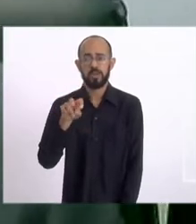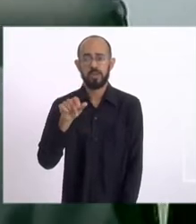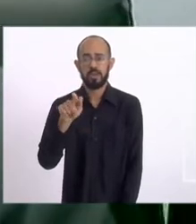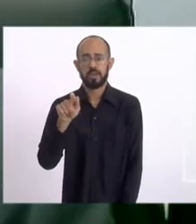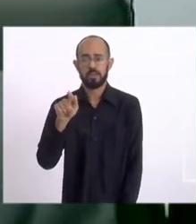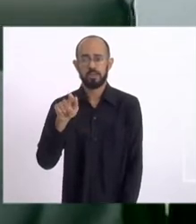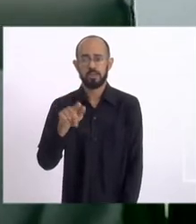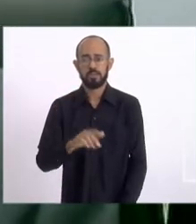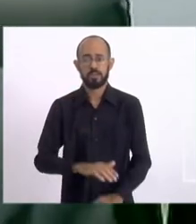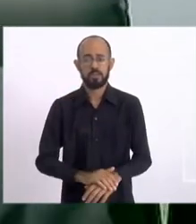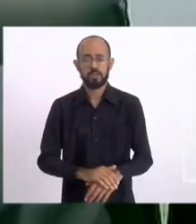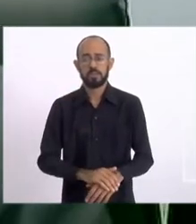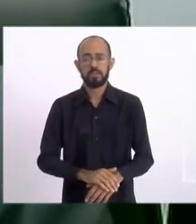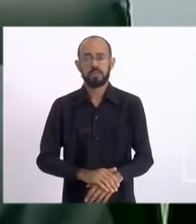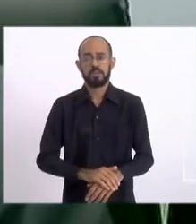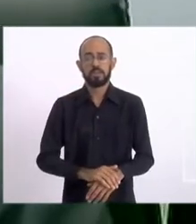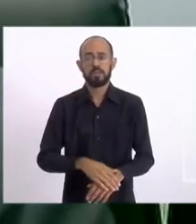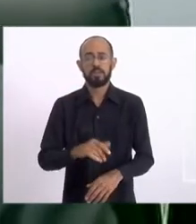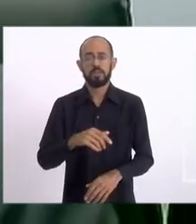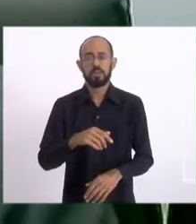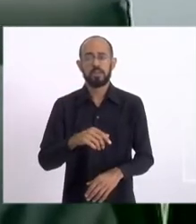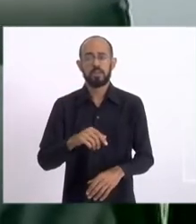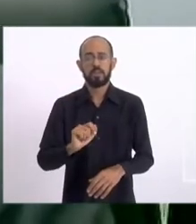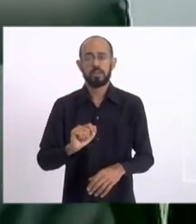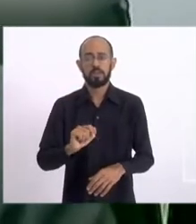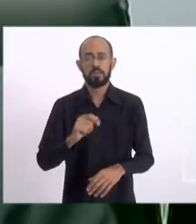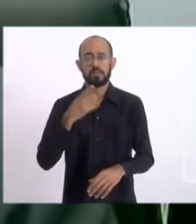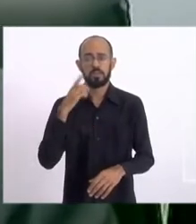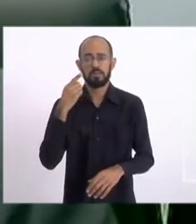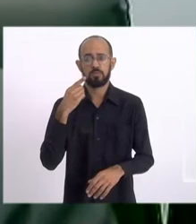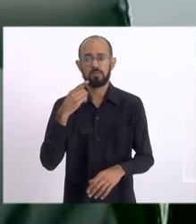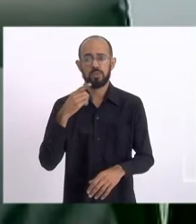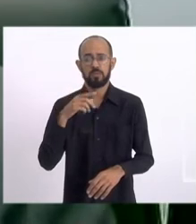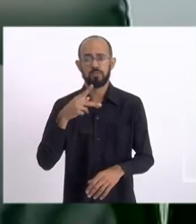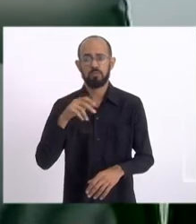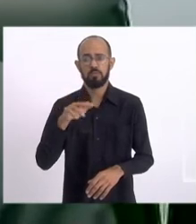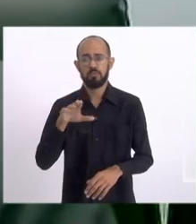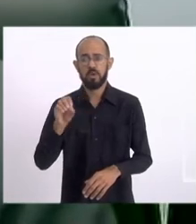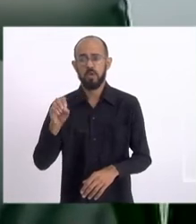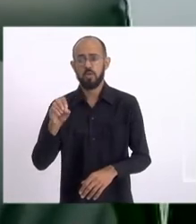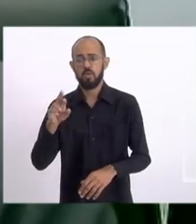de lei número 727 de 2015, de autoria do deputado Paulo Ramos.